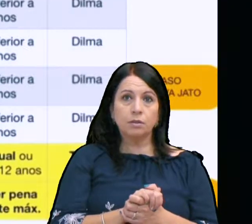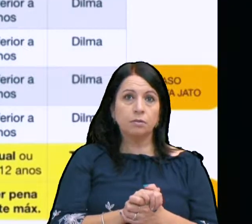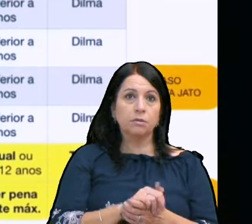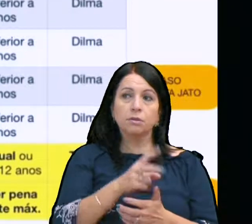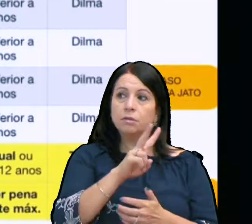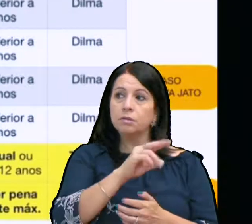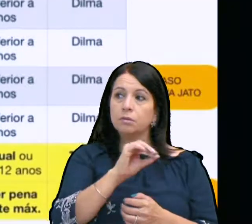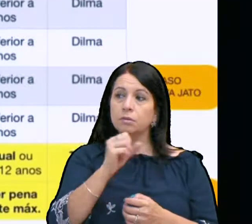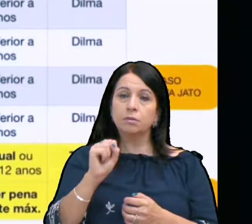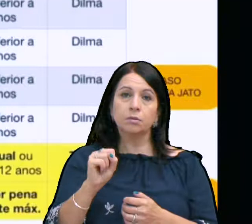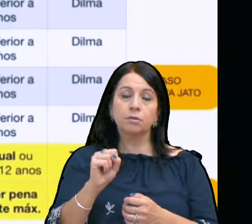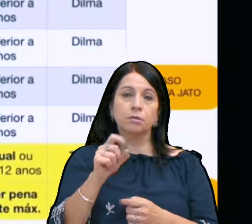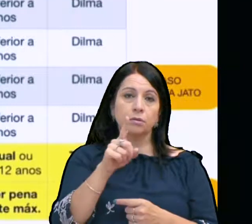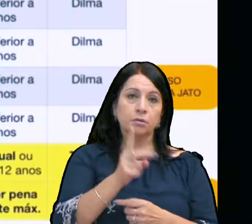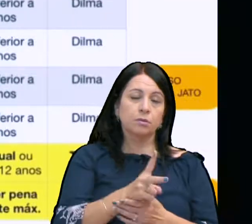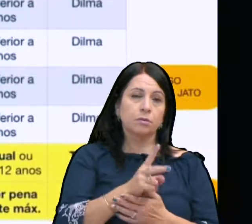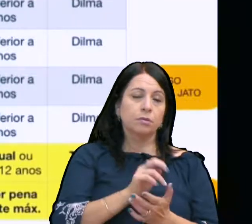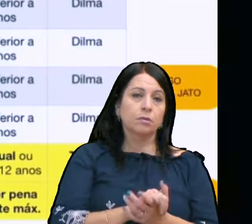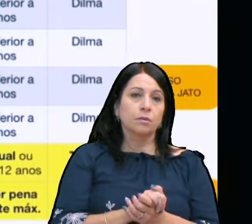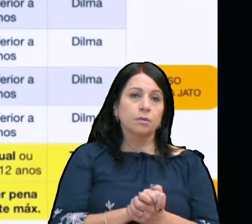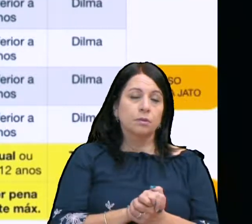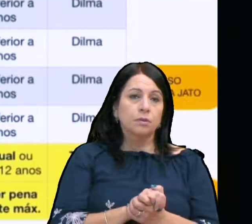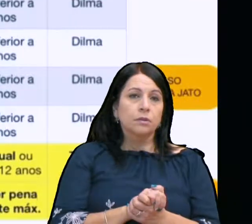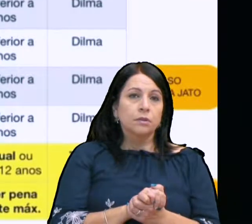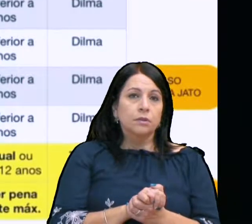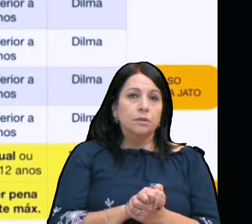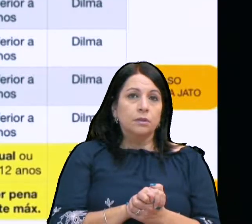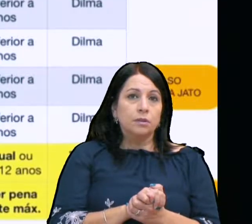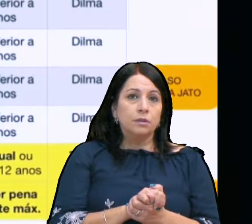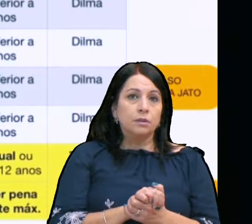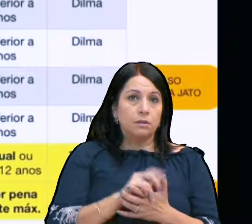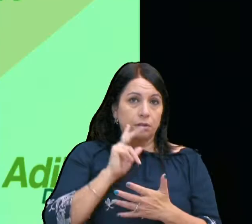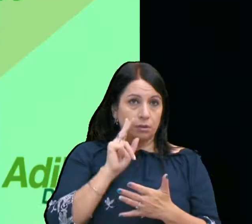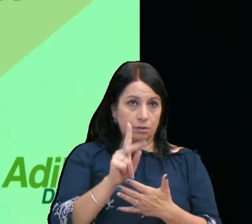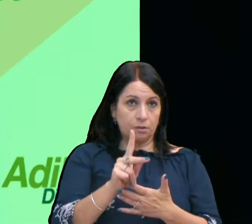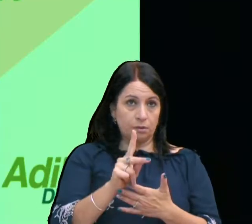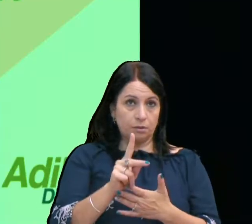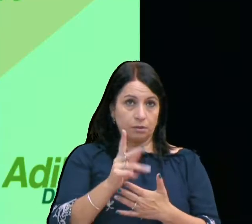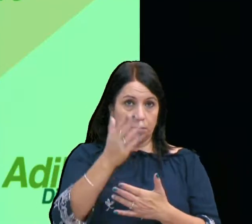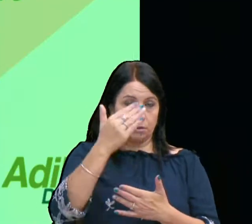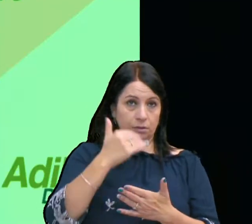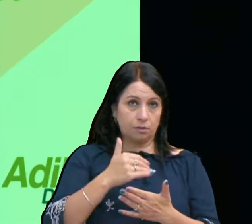2008 manteve. 2009 pena inferior.